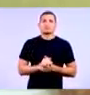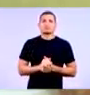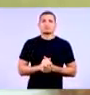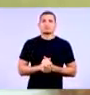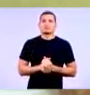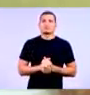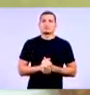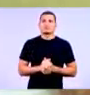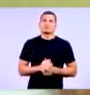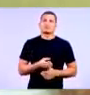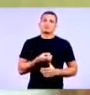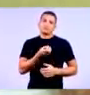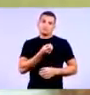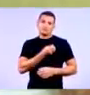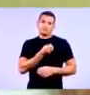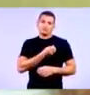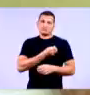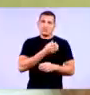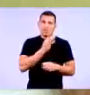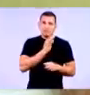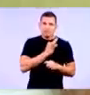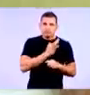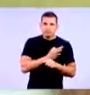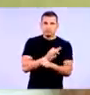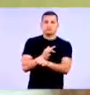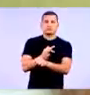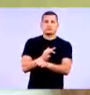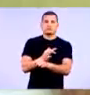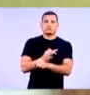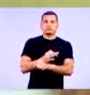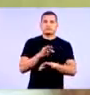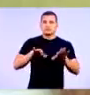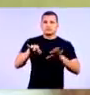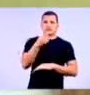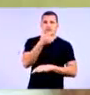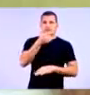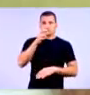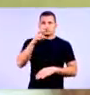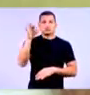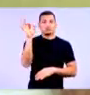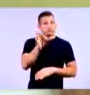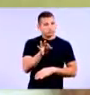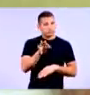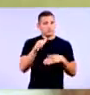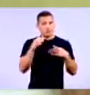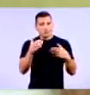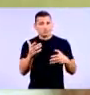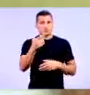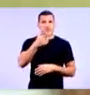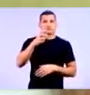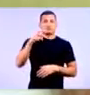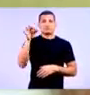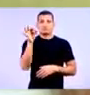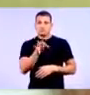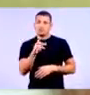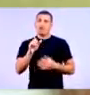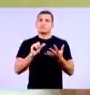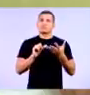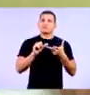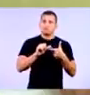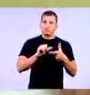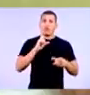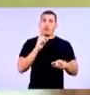o número de faltas, né, para não exceder os 25% permitido. Então, esses 25% é contabilizado nos